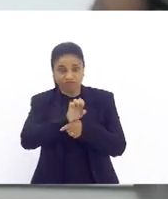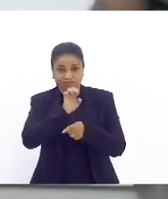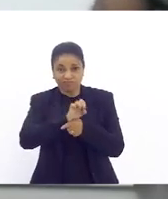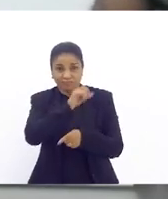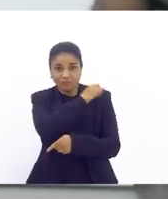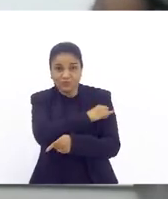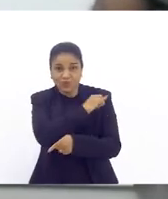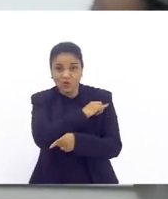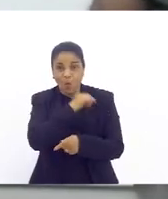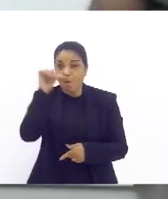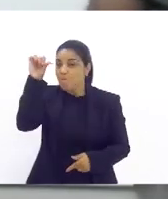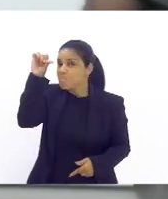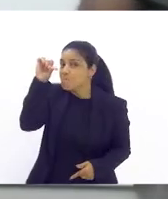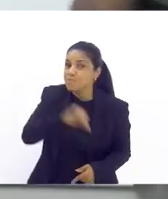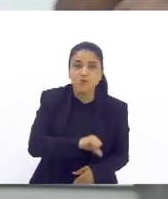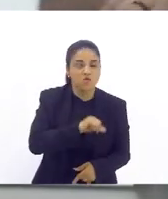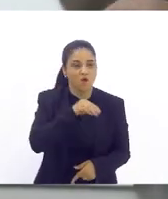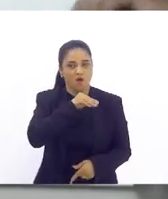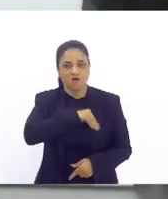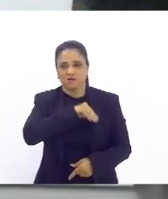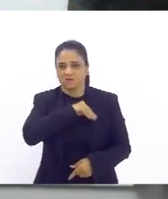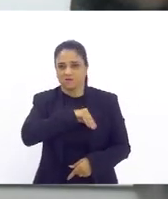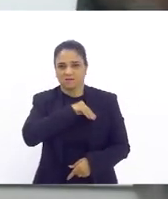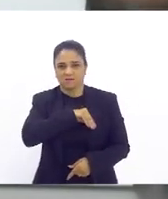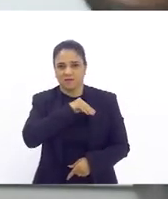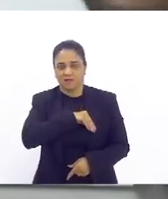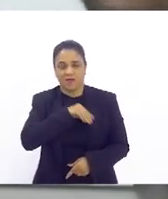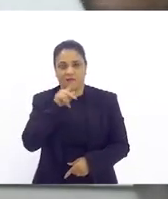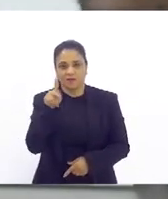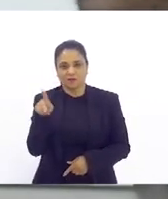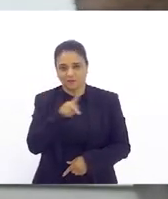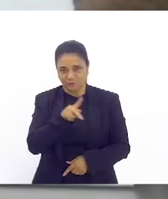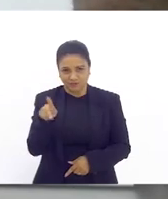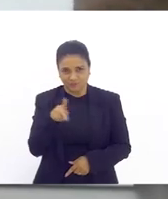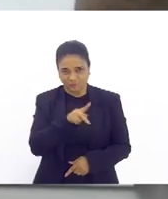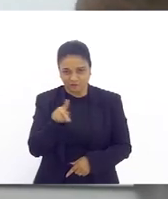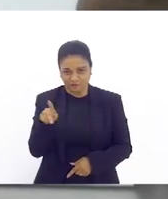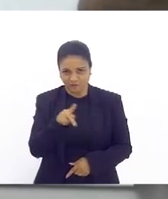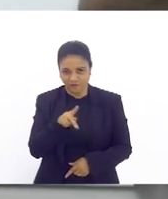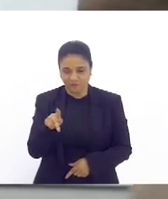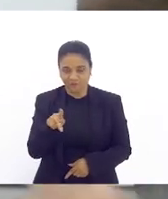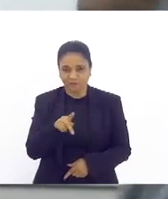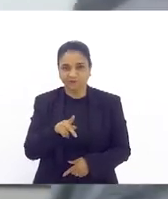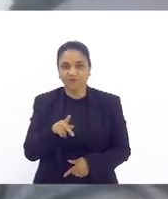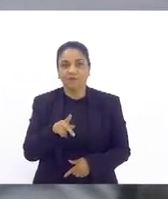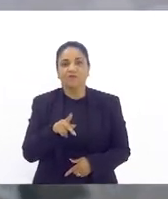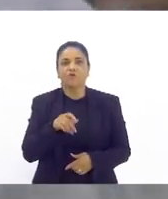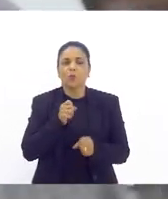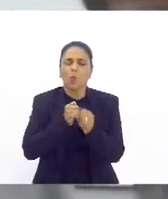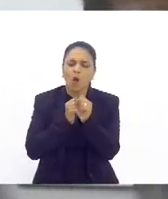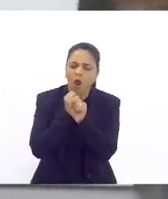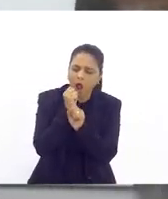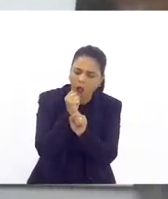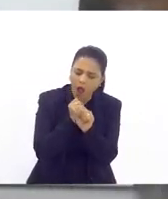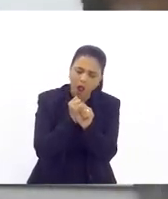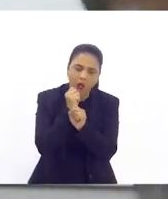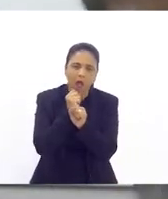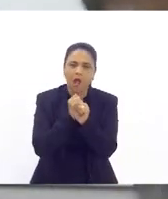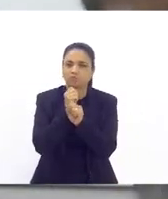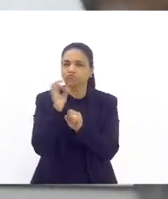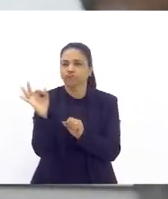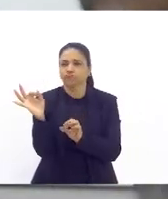Janeiro ele paga o pior piso salarial aos professores do estado e foram anos sem recomposição